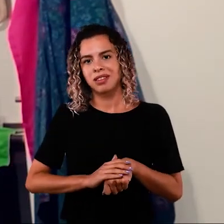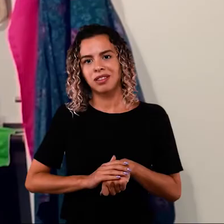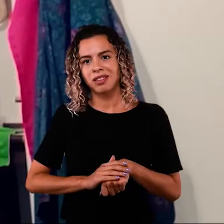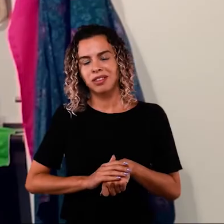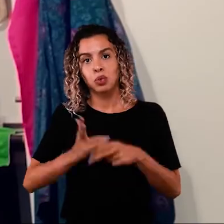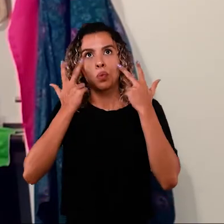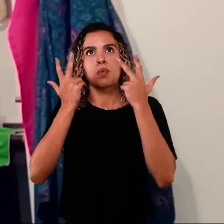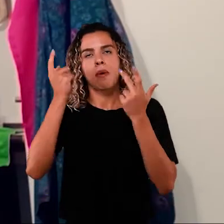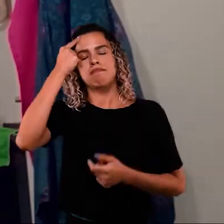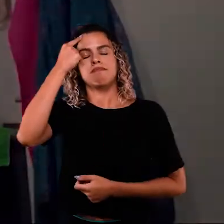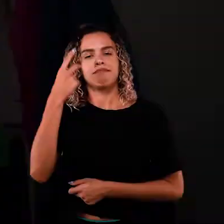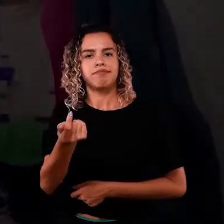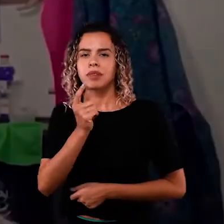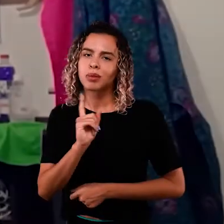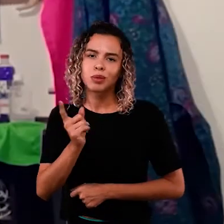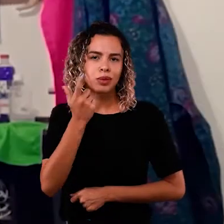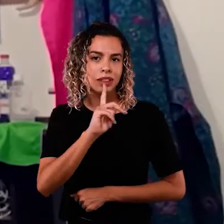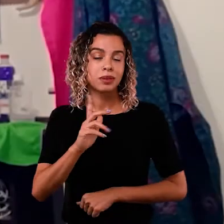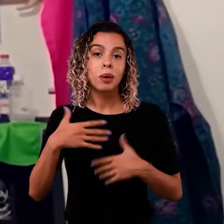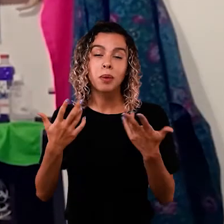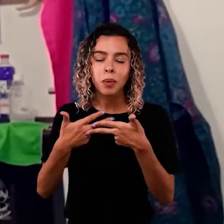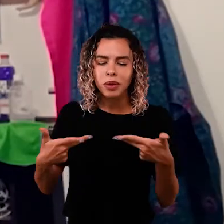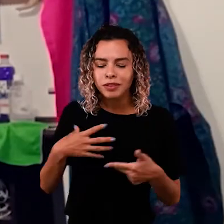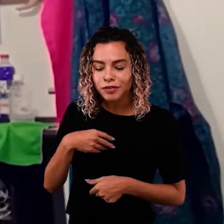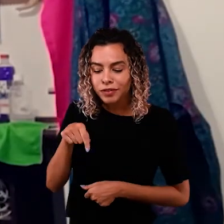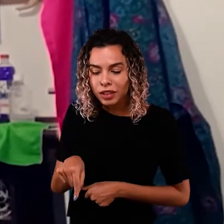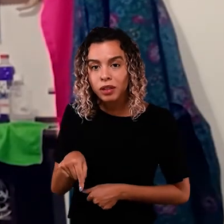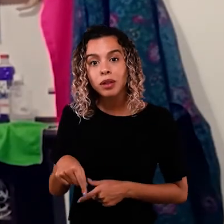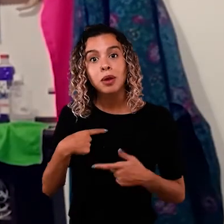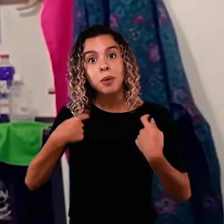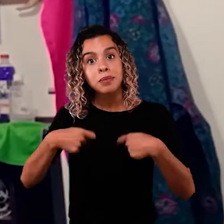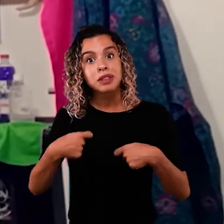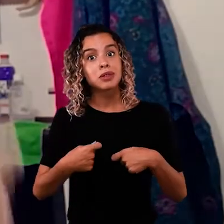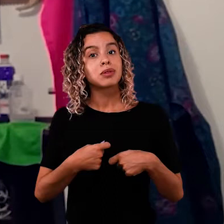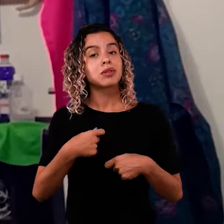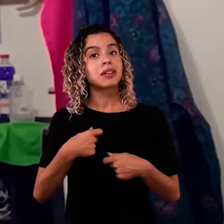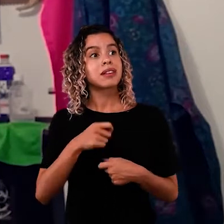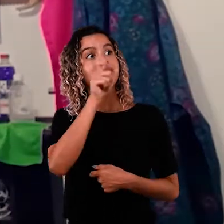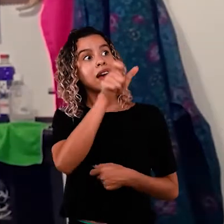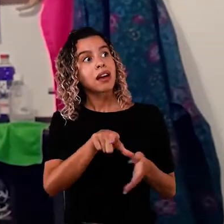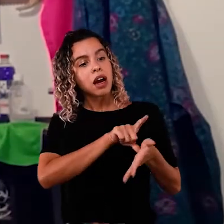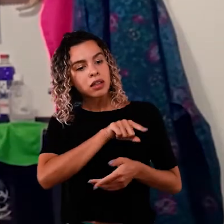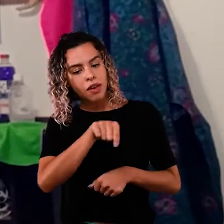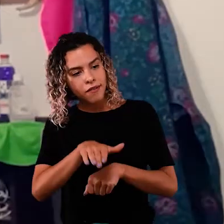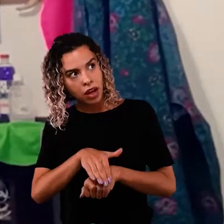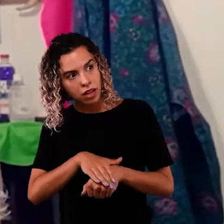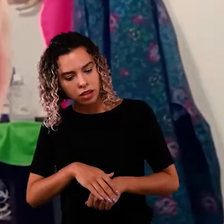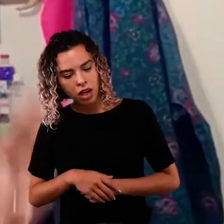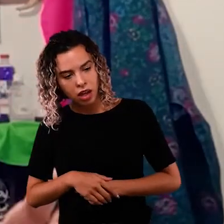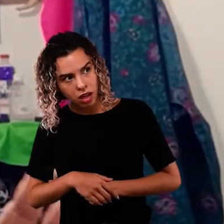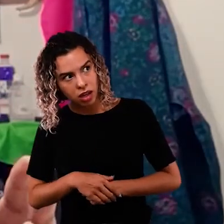fazer de forma automática. Então, muita coisa com ele, eu preciso que alguém faça antes para eu entender